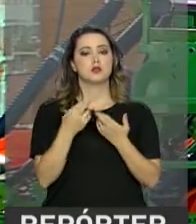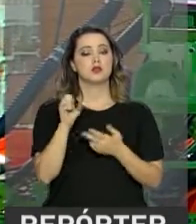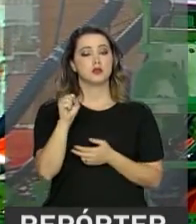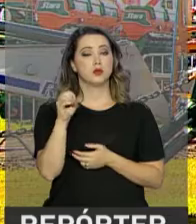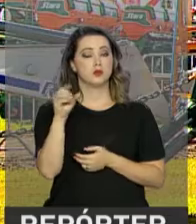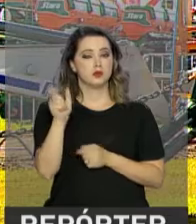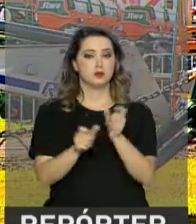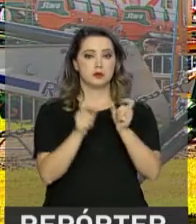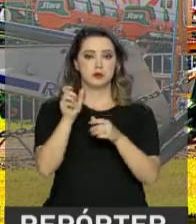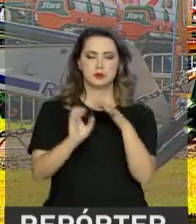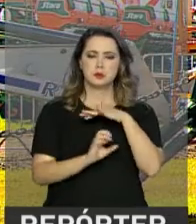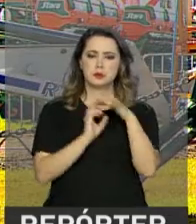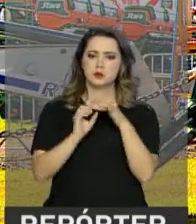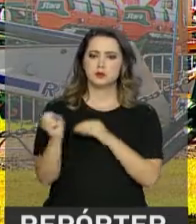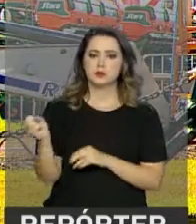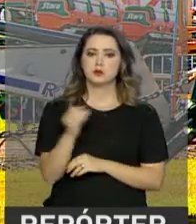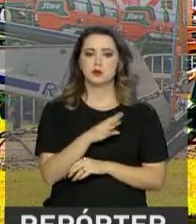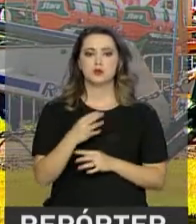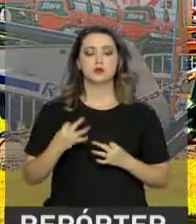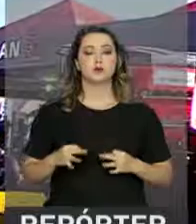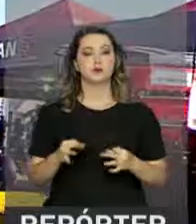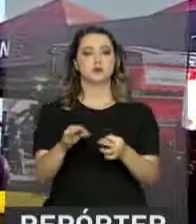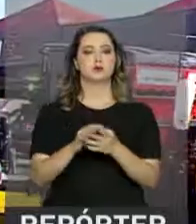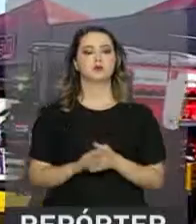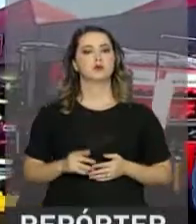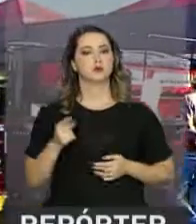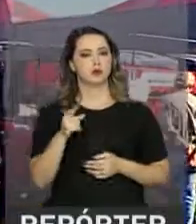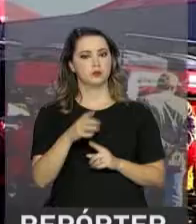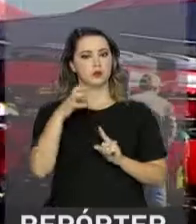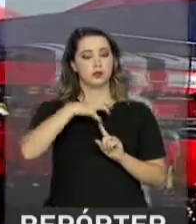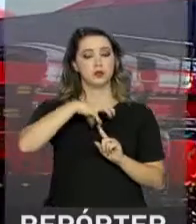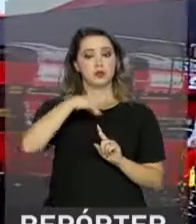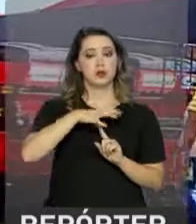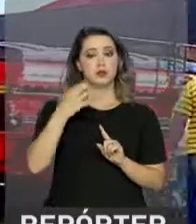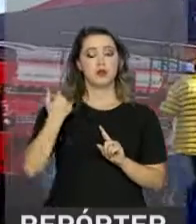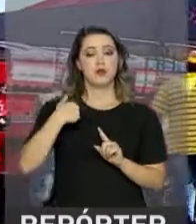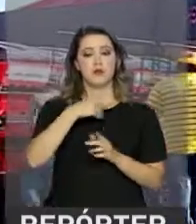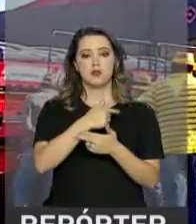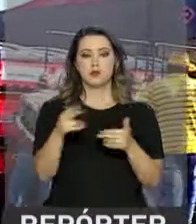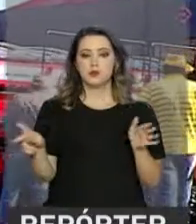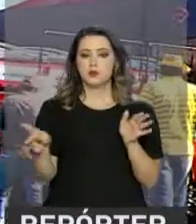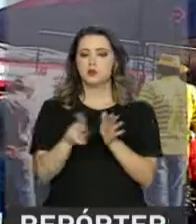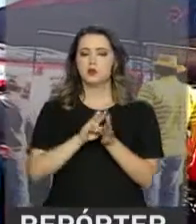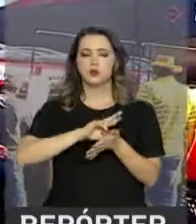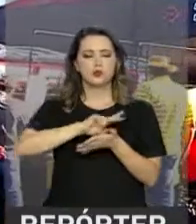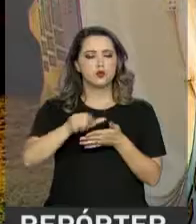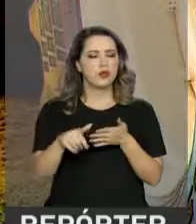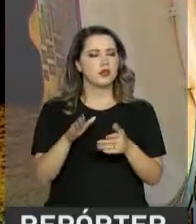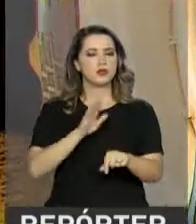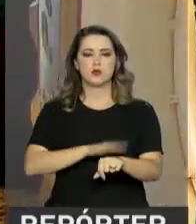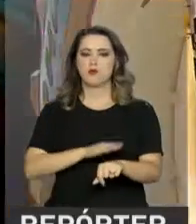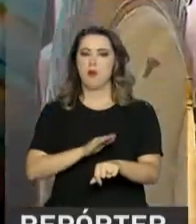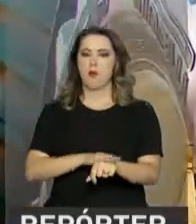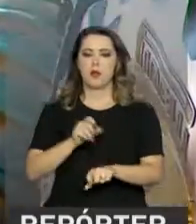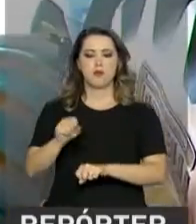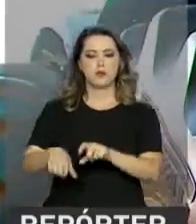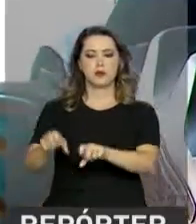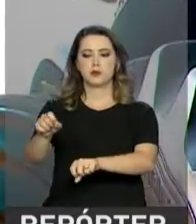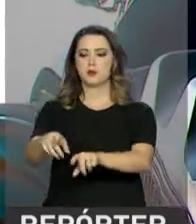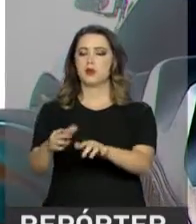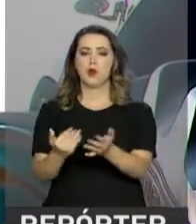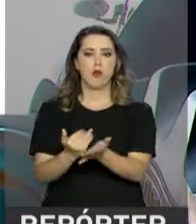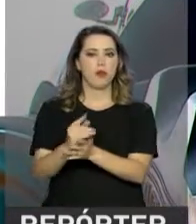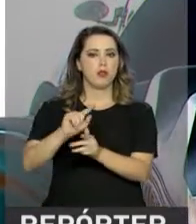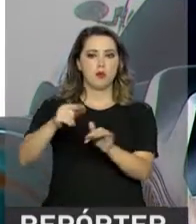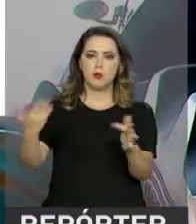e estrangeiros com as novidades do setor. A feira traz máquinas para todas as etapas de produção, insumos,